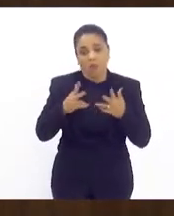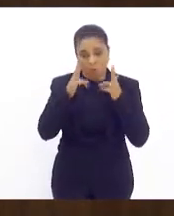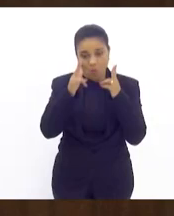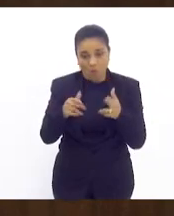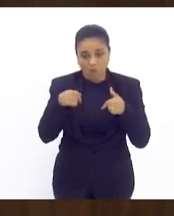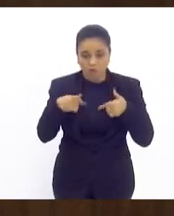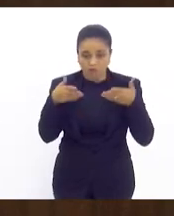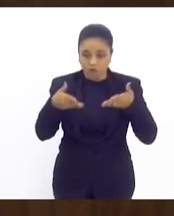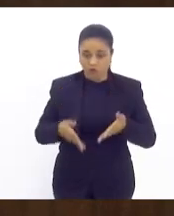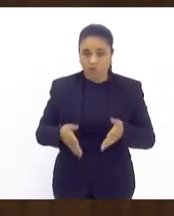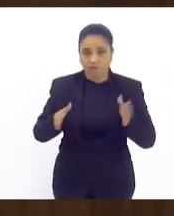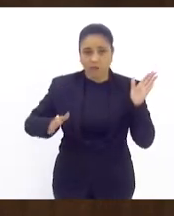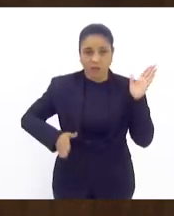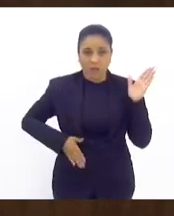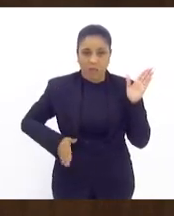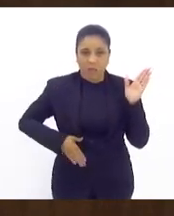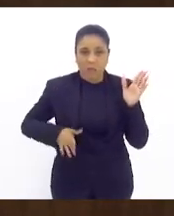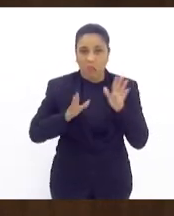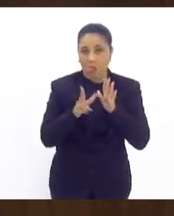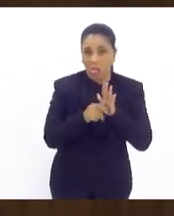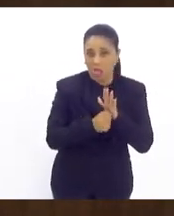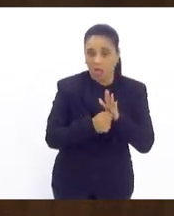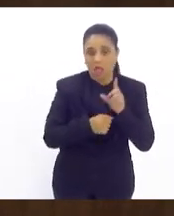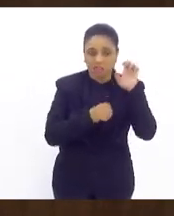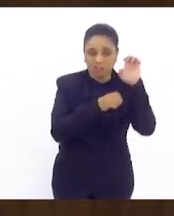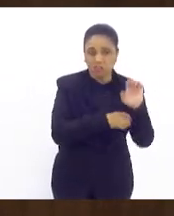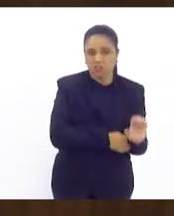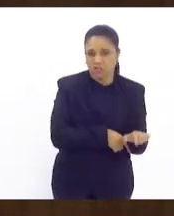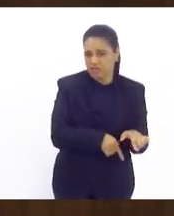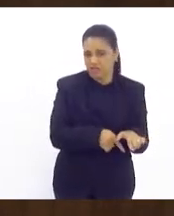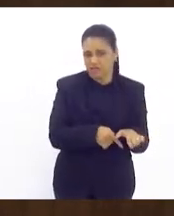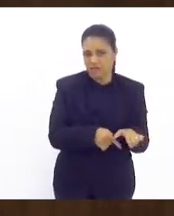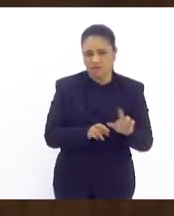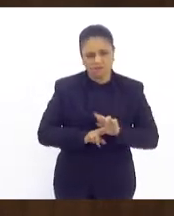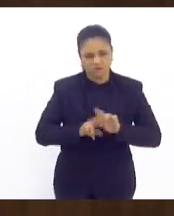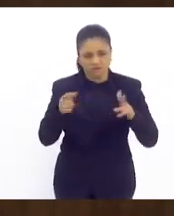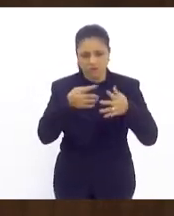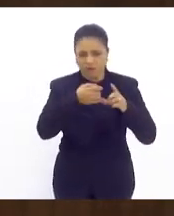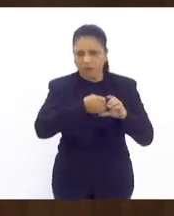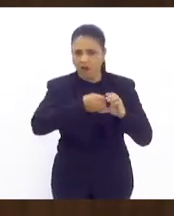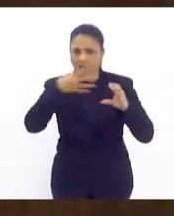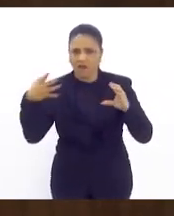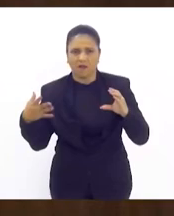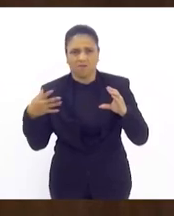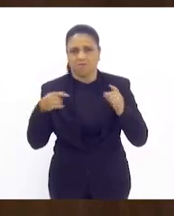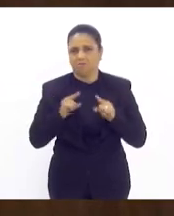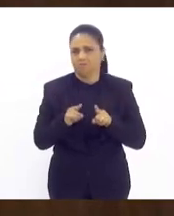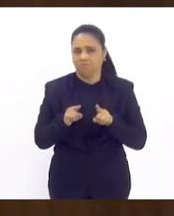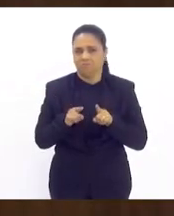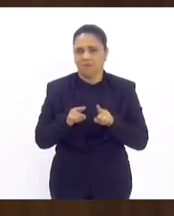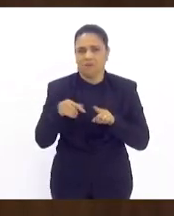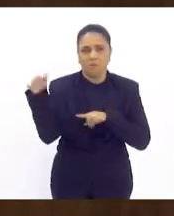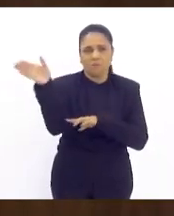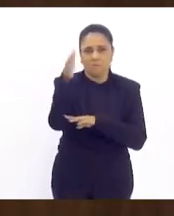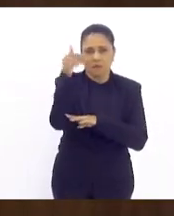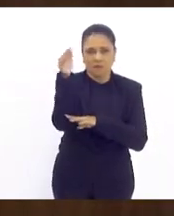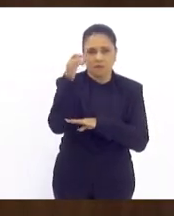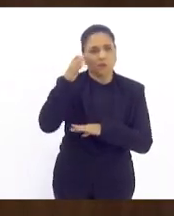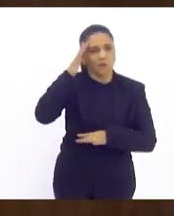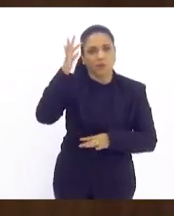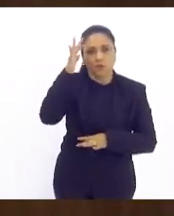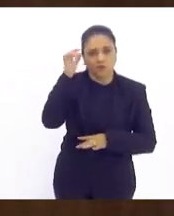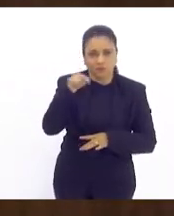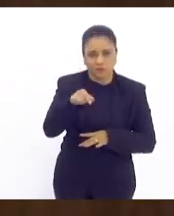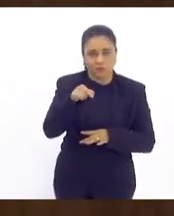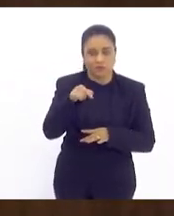Marginal é de esquerda o caráter é indiferente se você tem uma bandeira uma ideologia então Ó o conselho